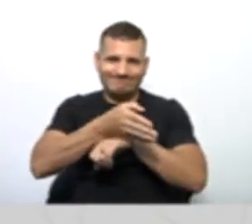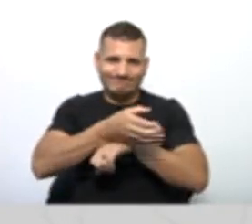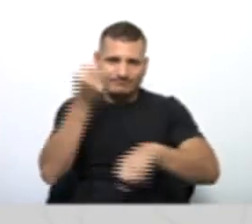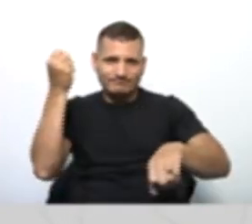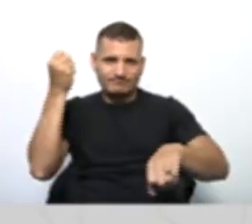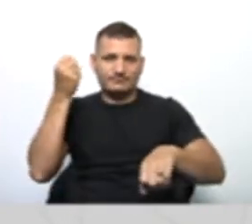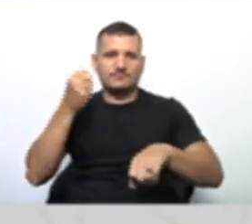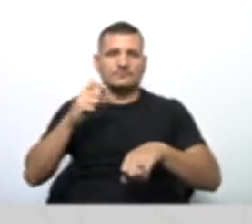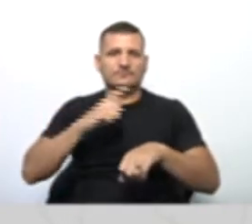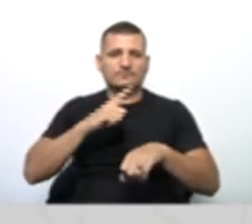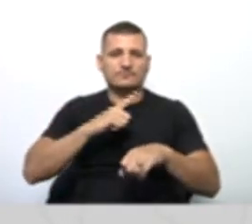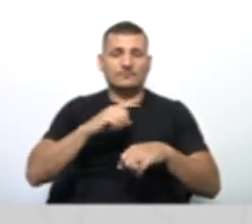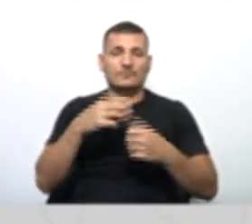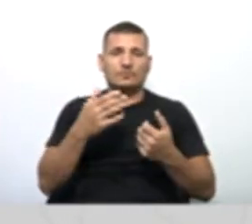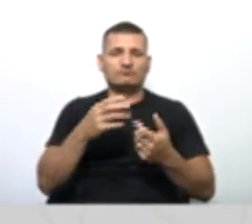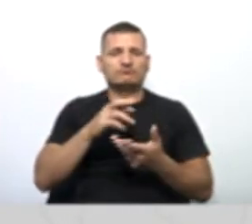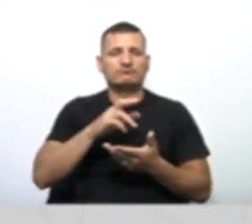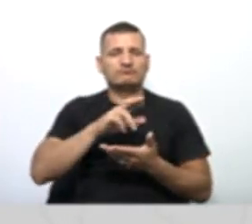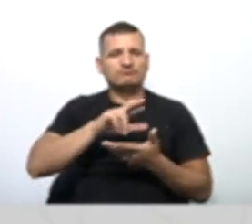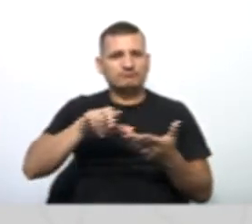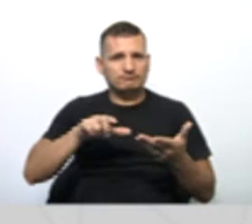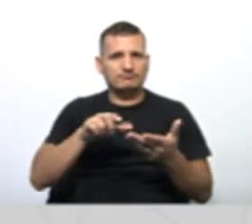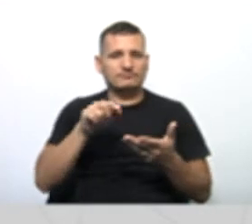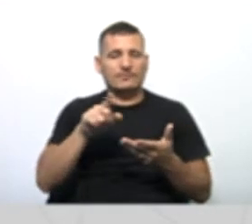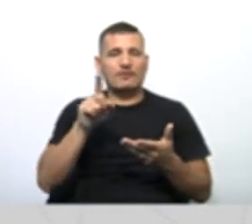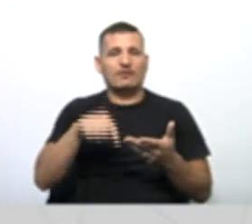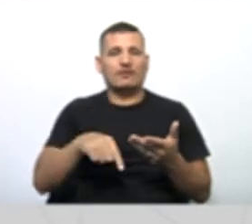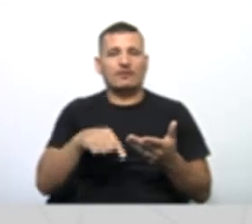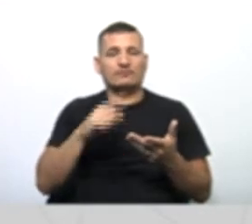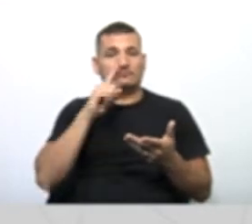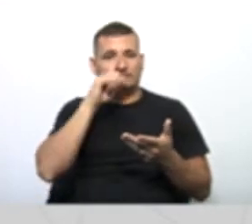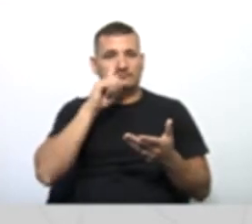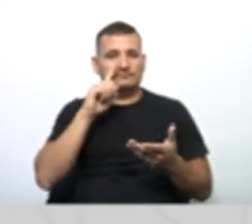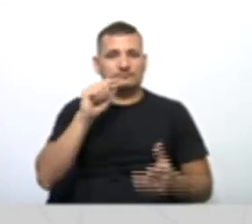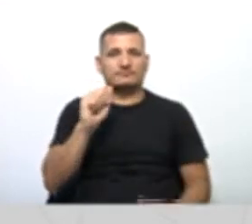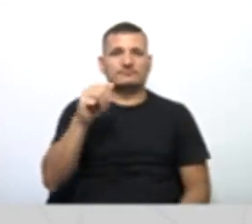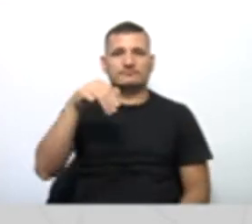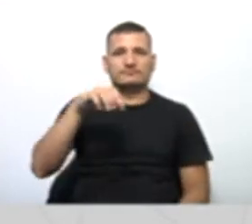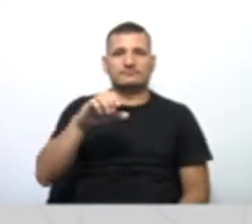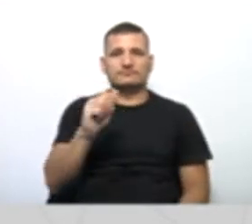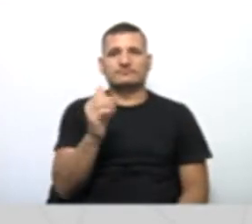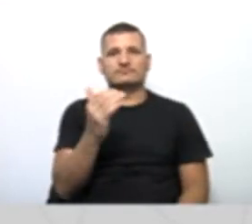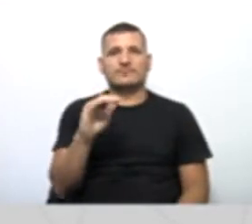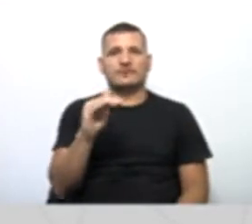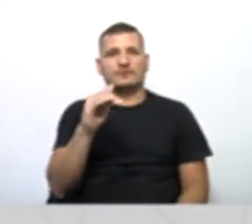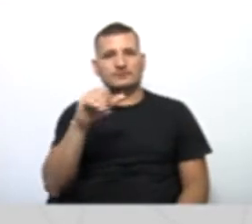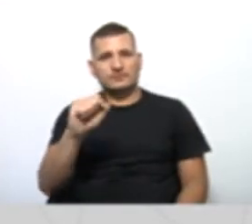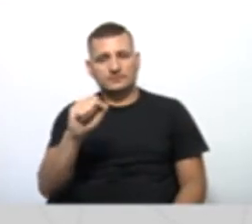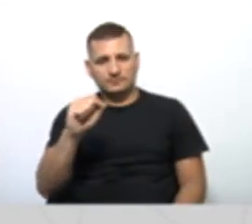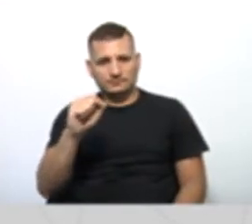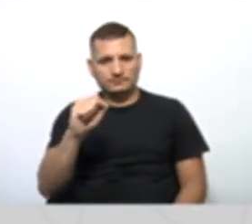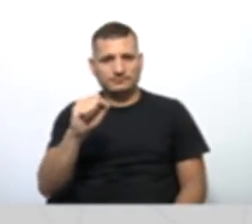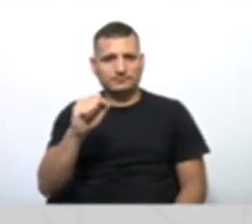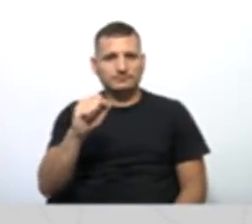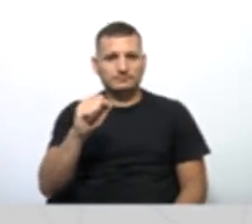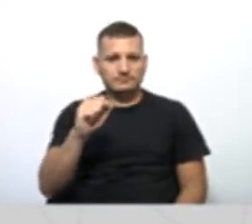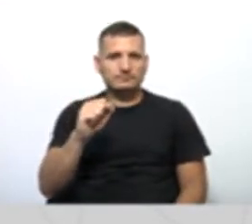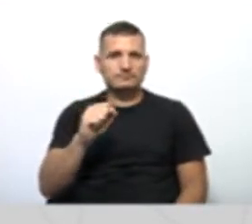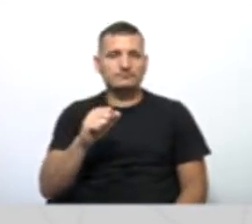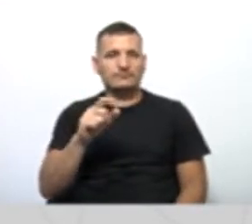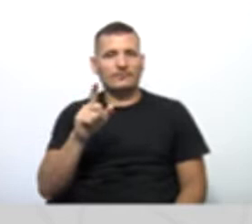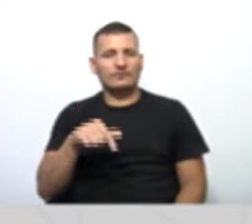Então, esses elementos aí são as ameaças, né? As ameaças que é a